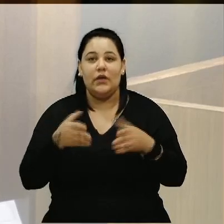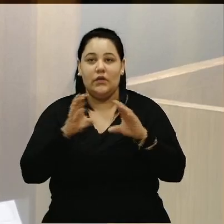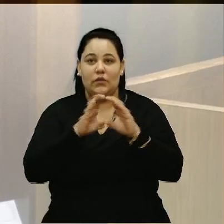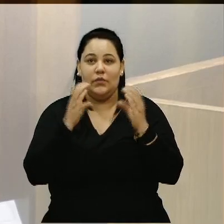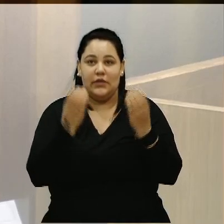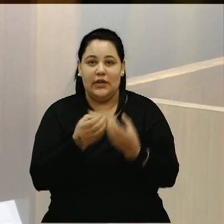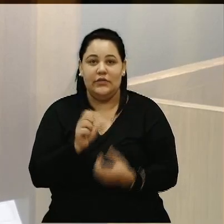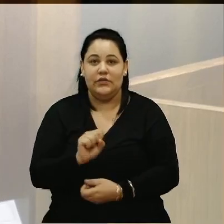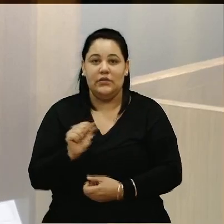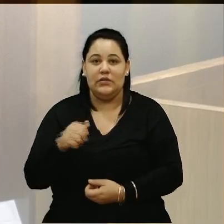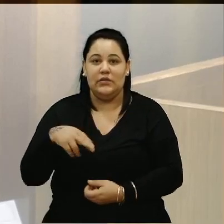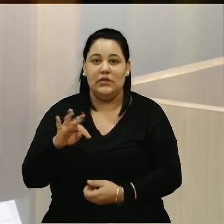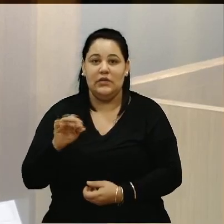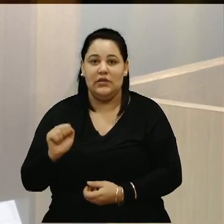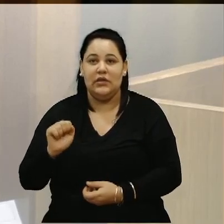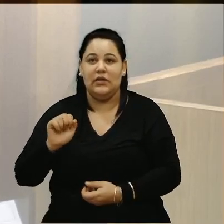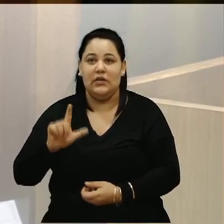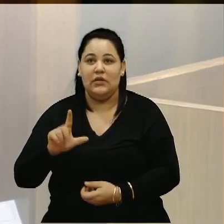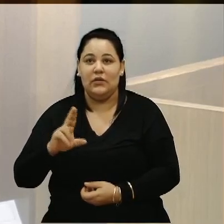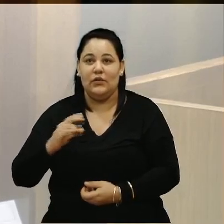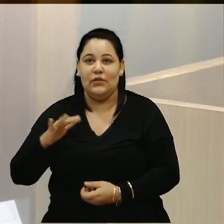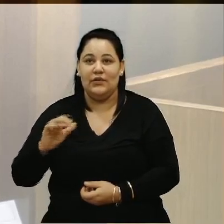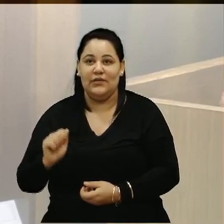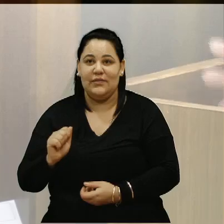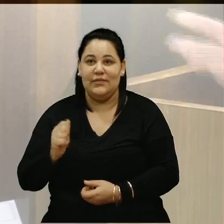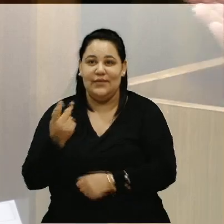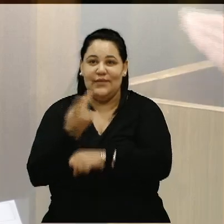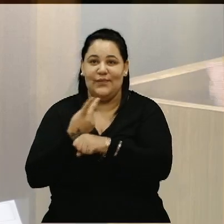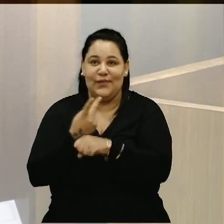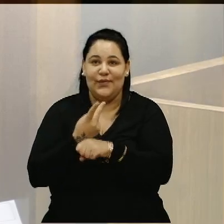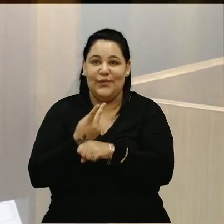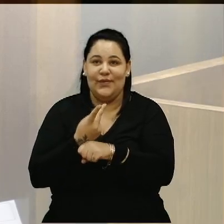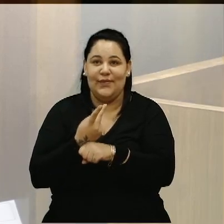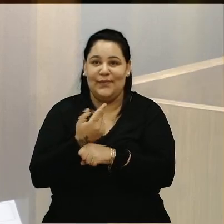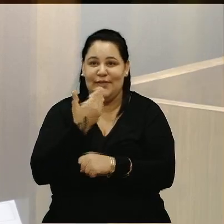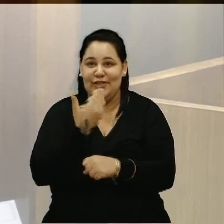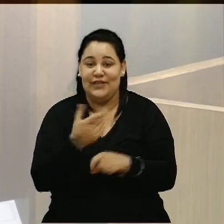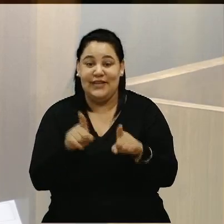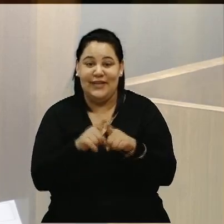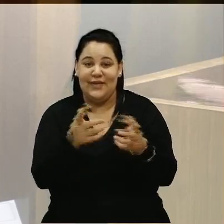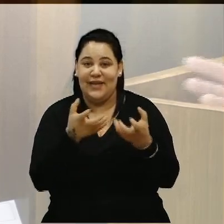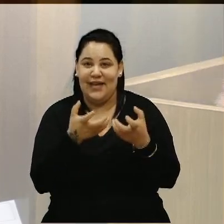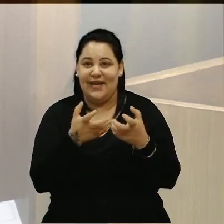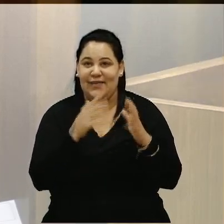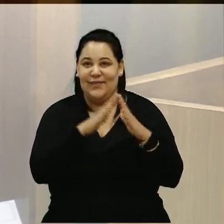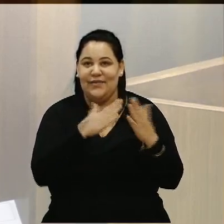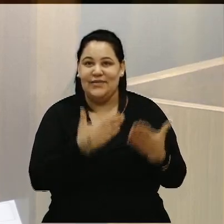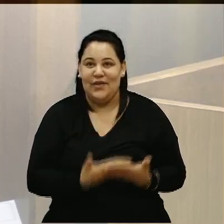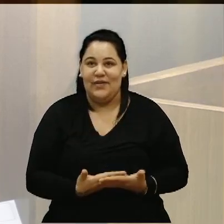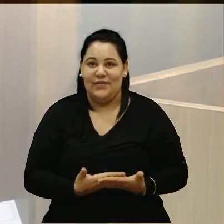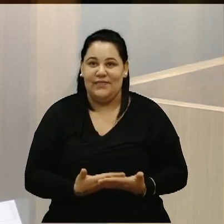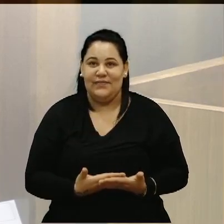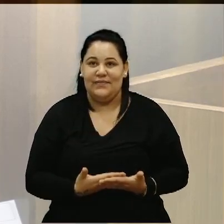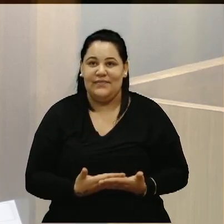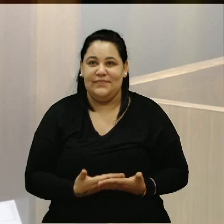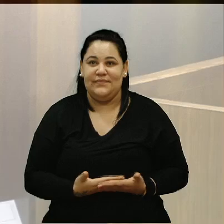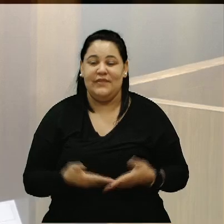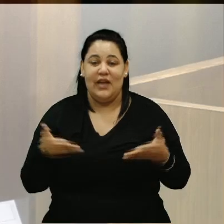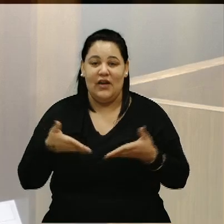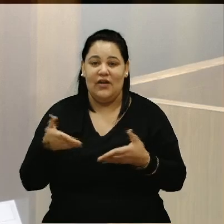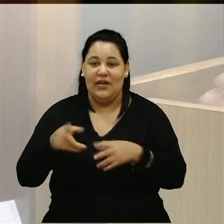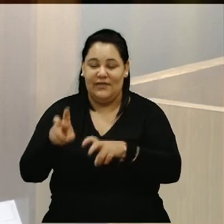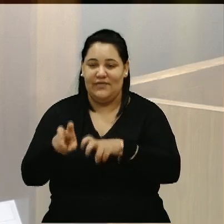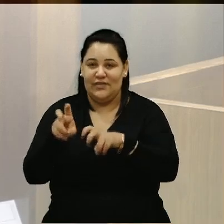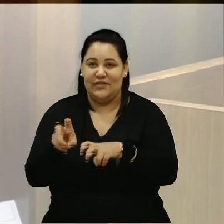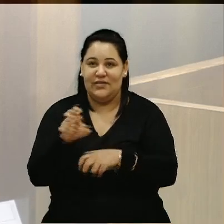Santa Lúcia me procurou me pedindo que também querem uma escolinha. Então, agora que Fazenda Souza tem a